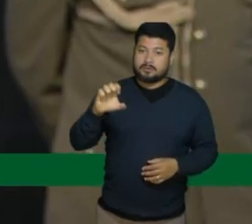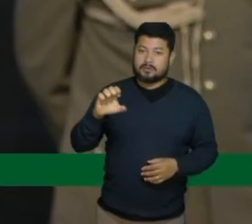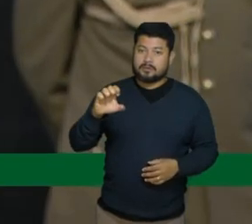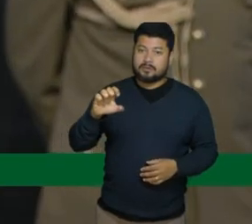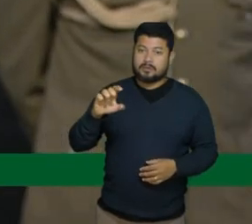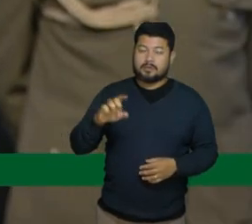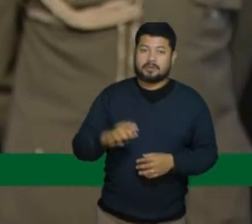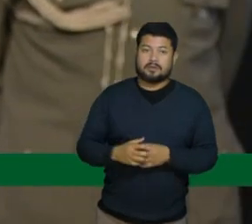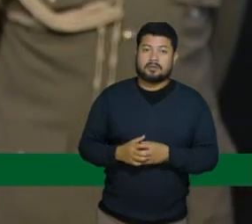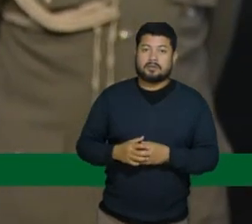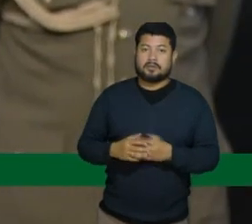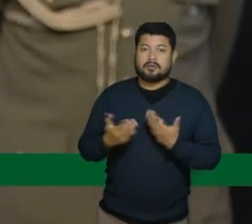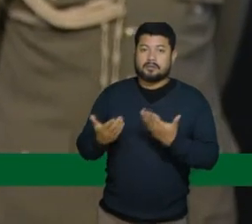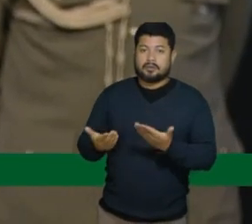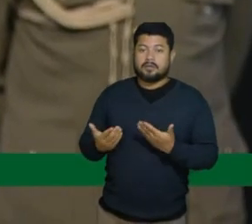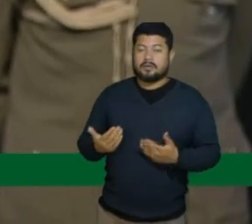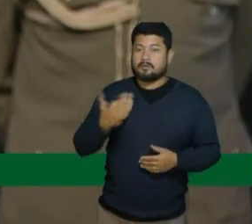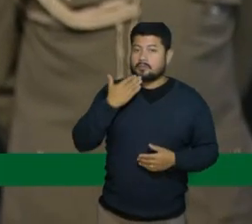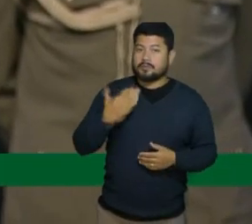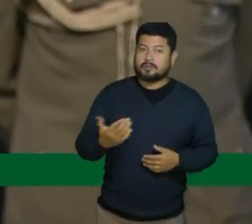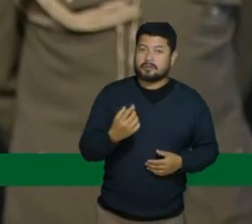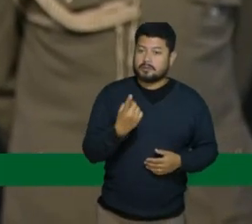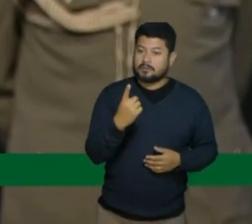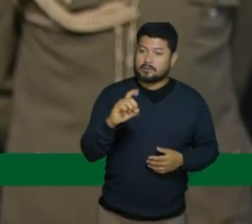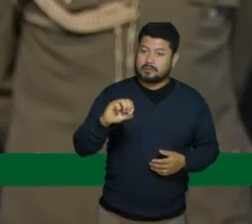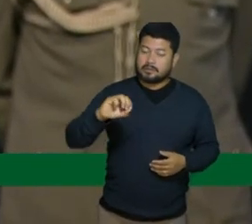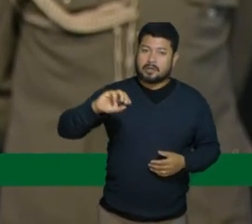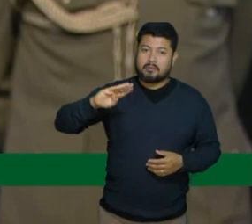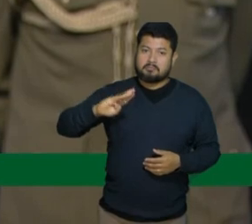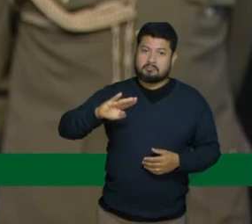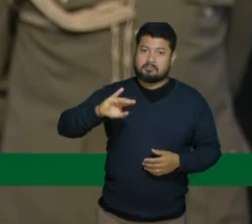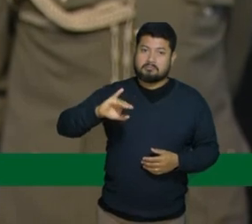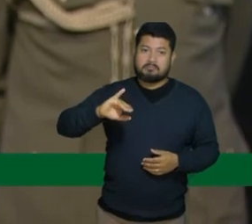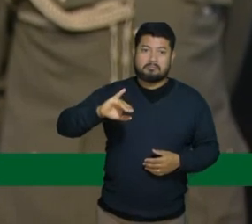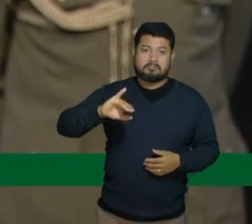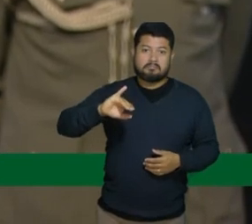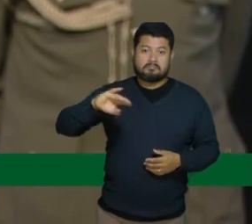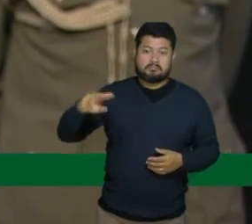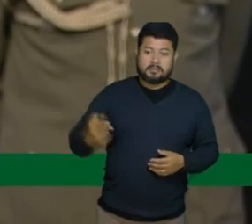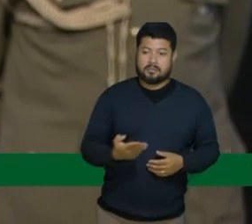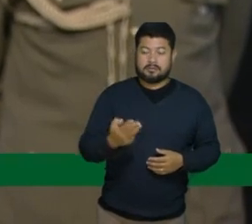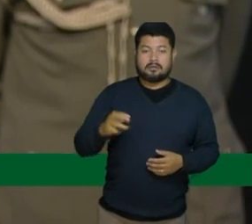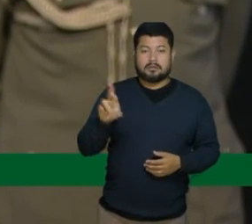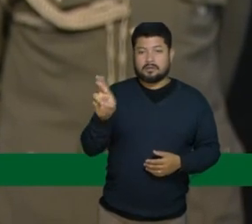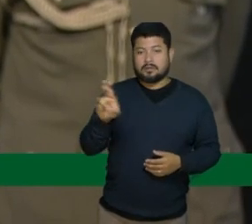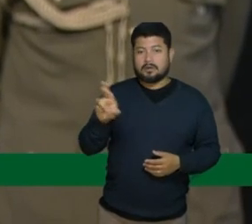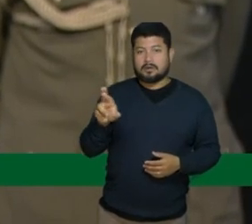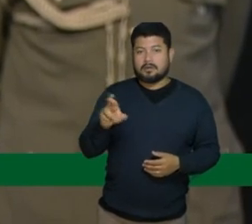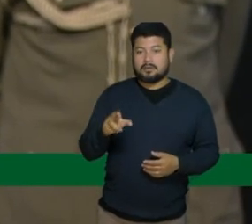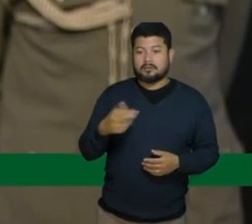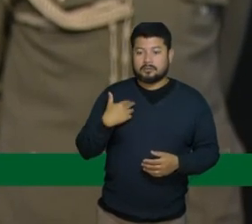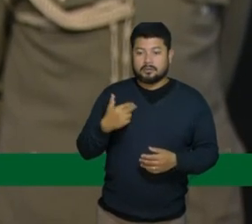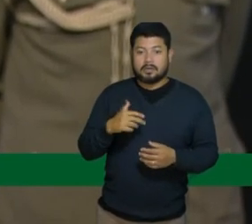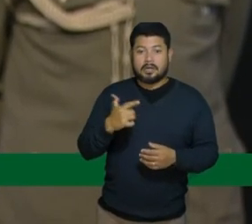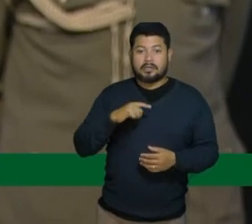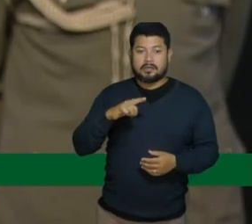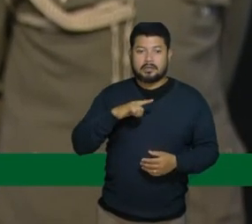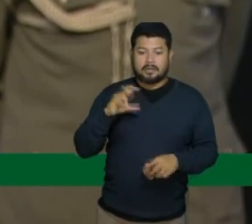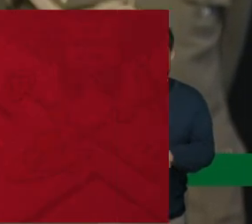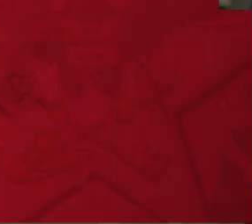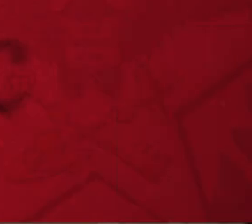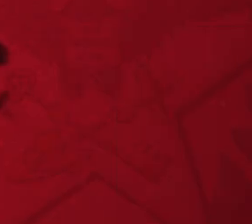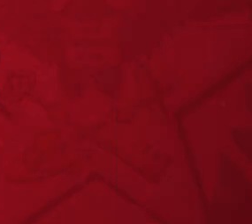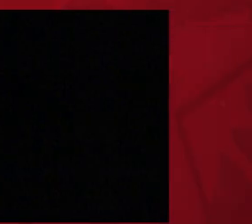de 10 bilhões de reais para nós colocarmos em funcionamento mais 10 leitos de UTI e continuar assim atendendo ao